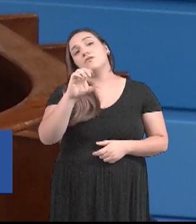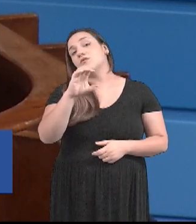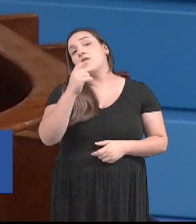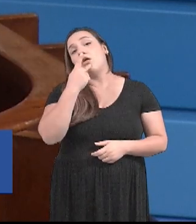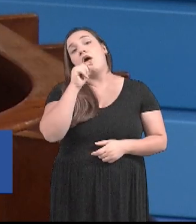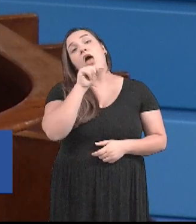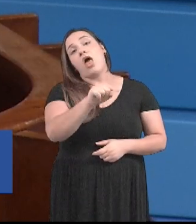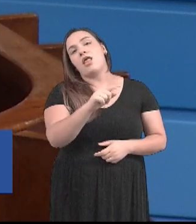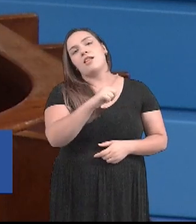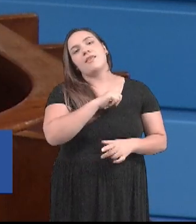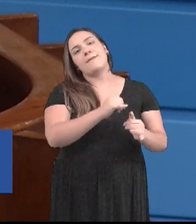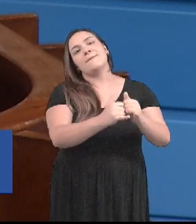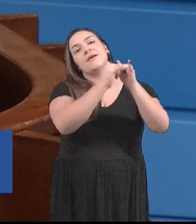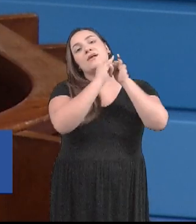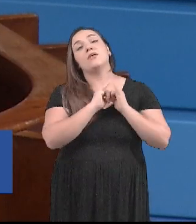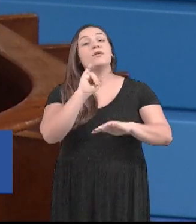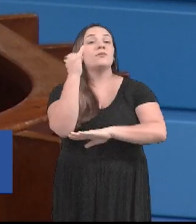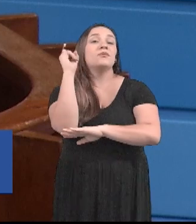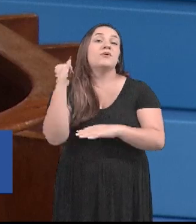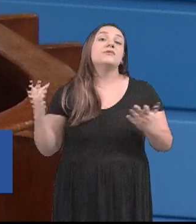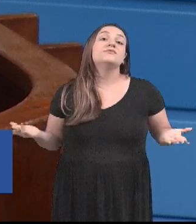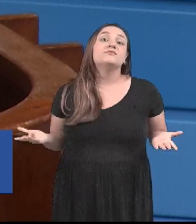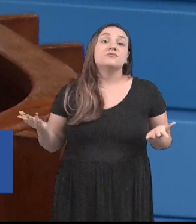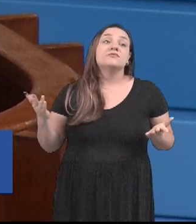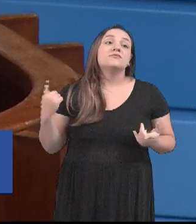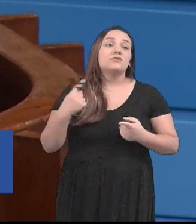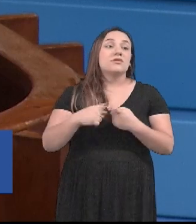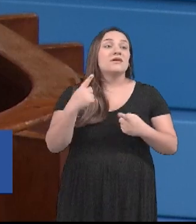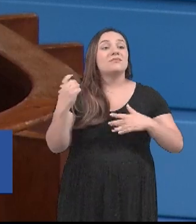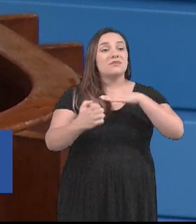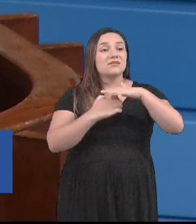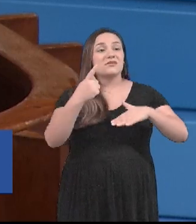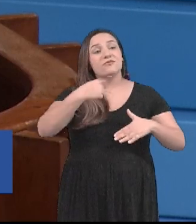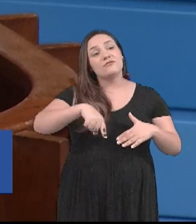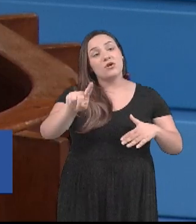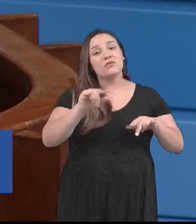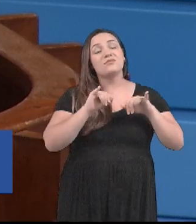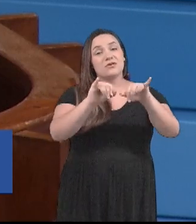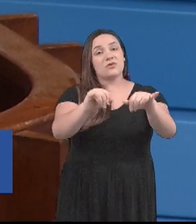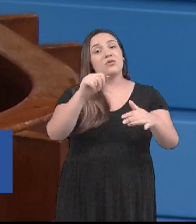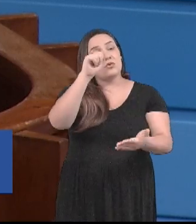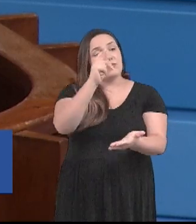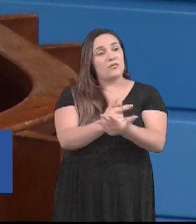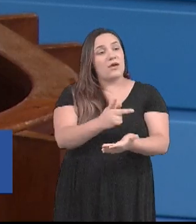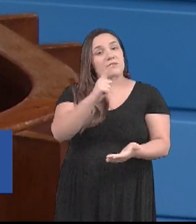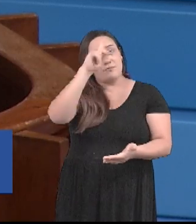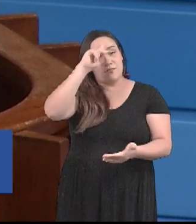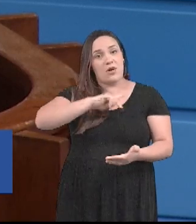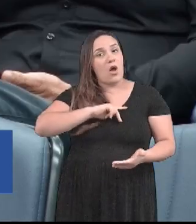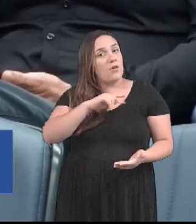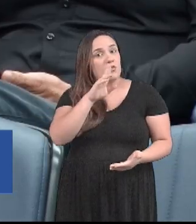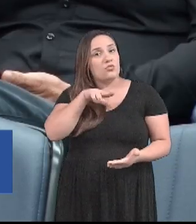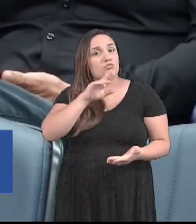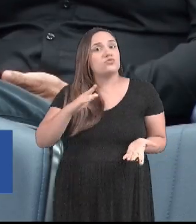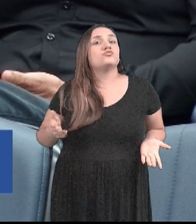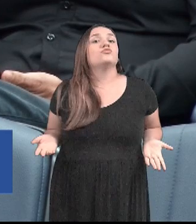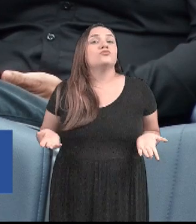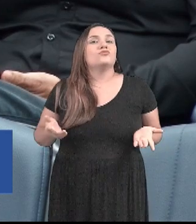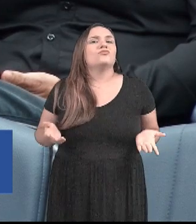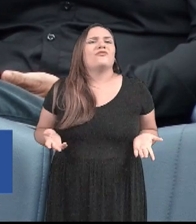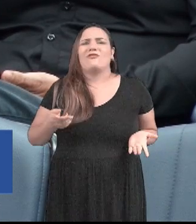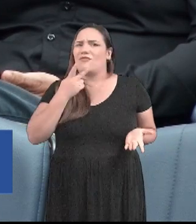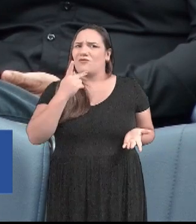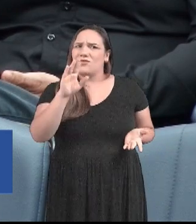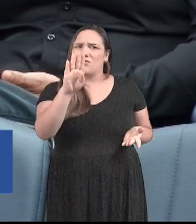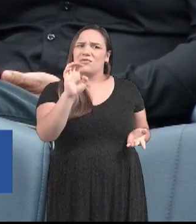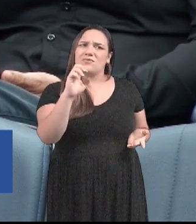incluiu uma empresa que foi no supermercado comprar para o seu estoque, não para revender, como